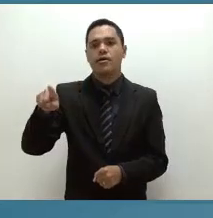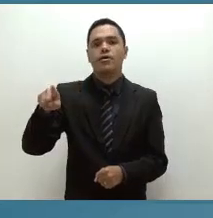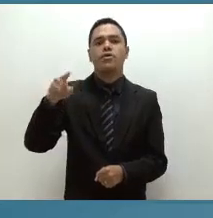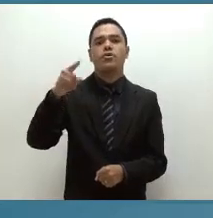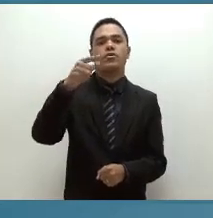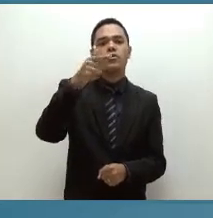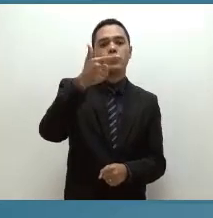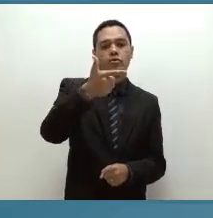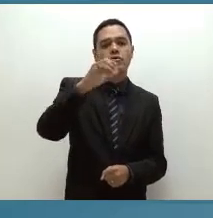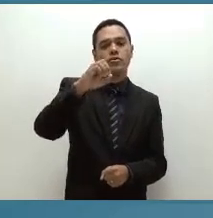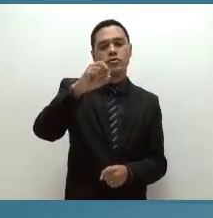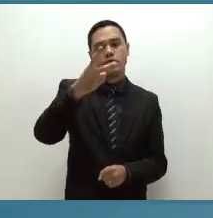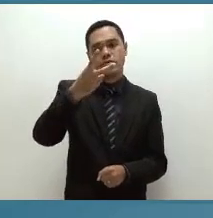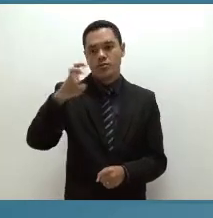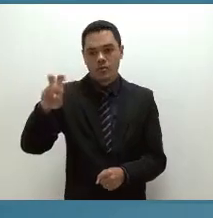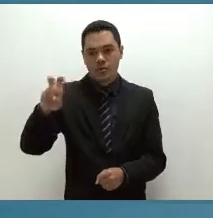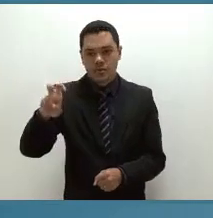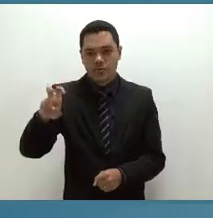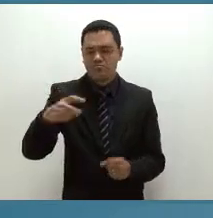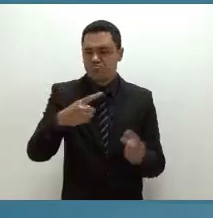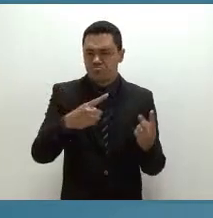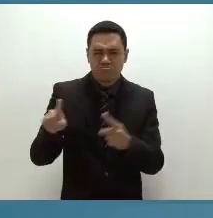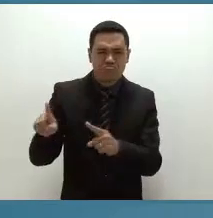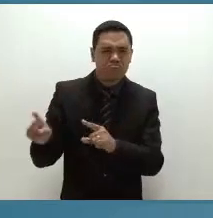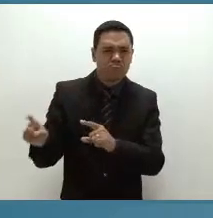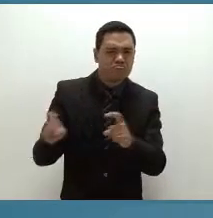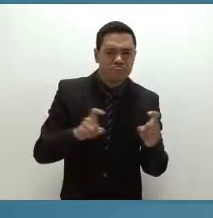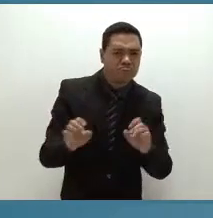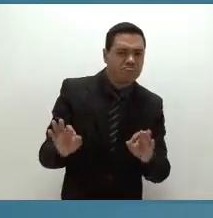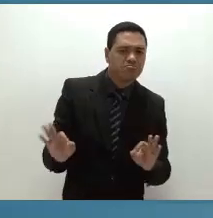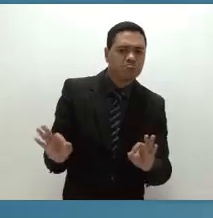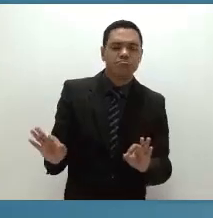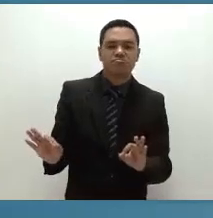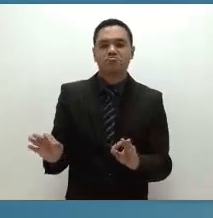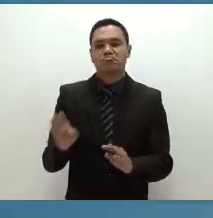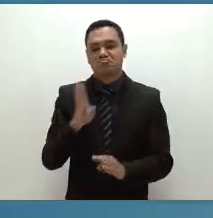Ante o silêncio de todos, o que implica em